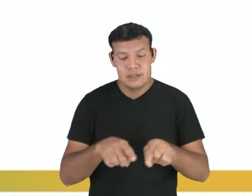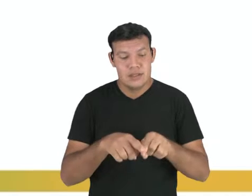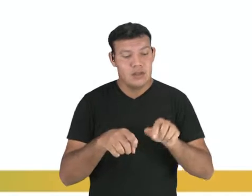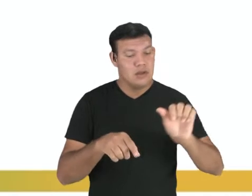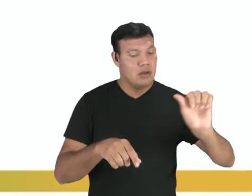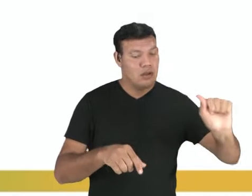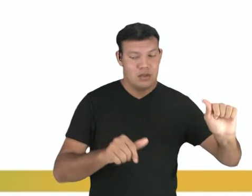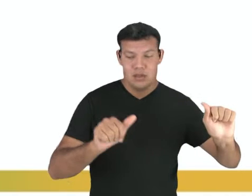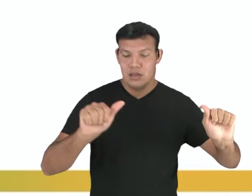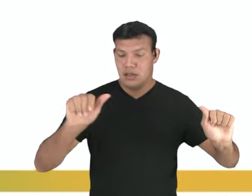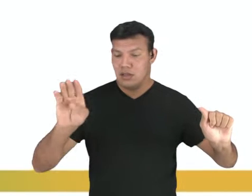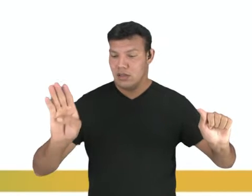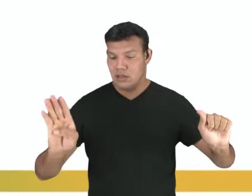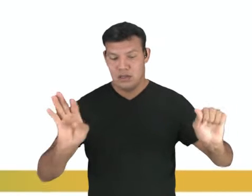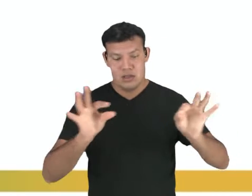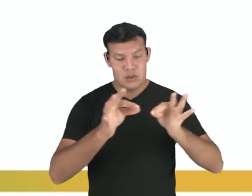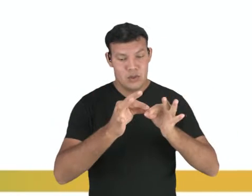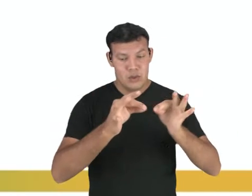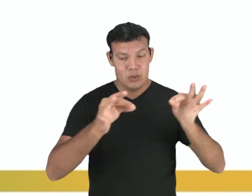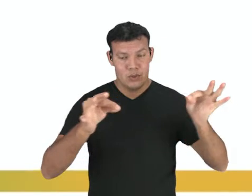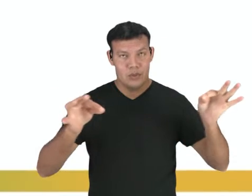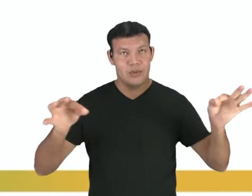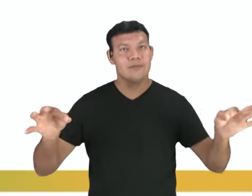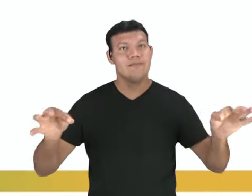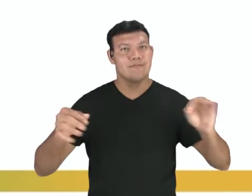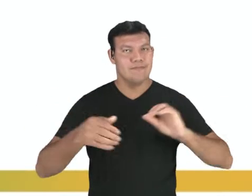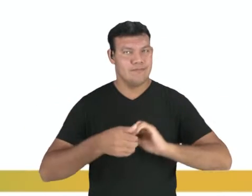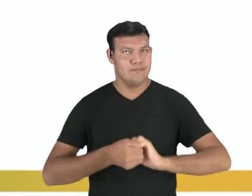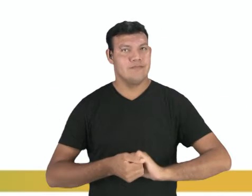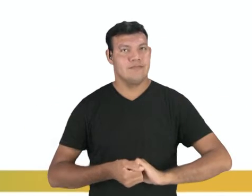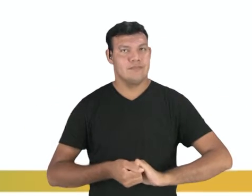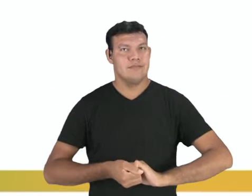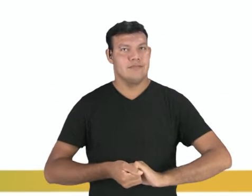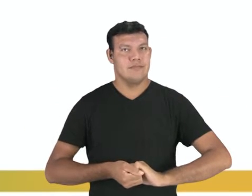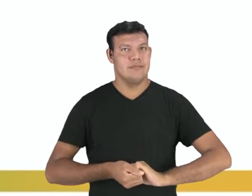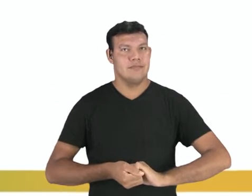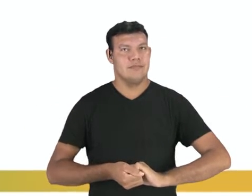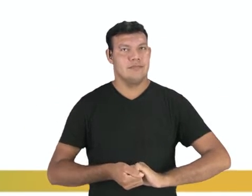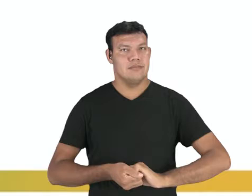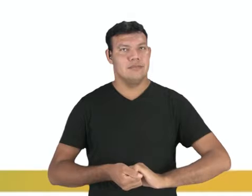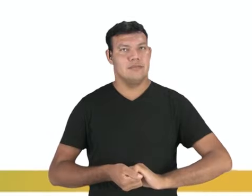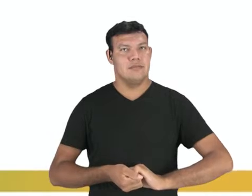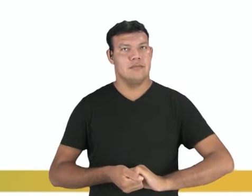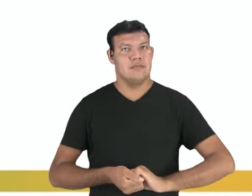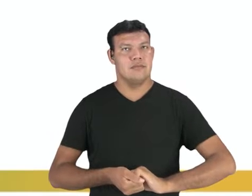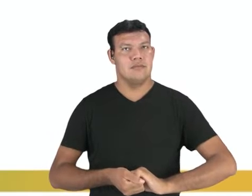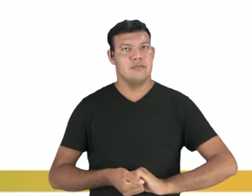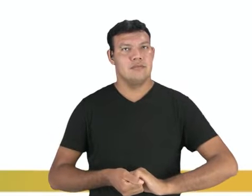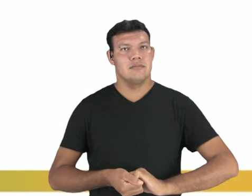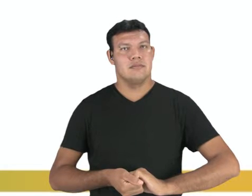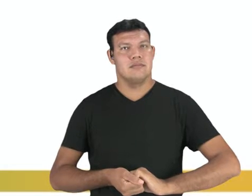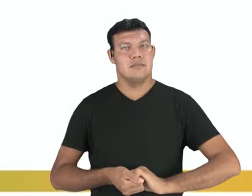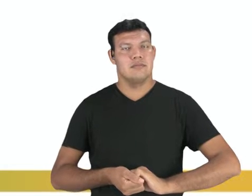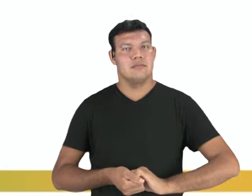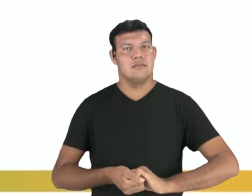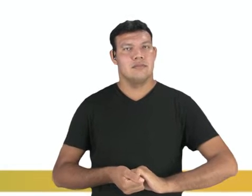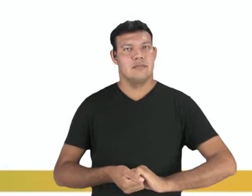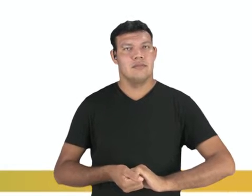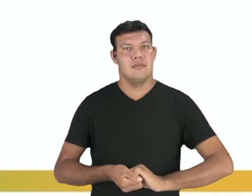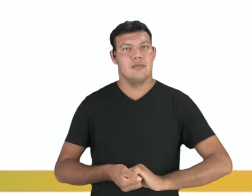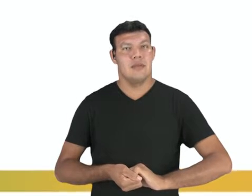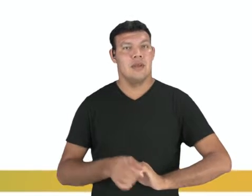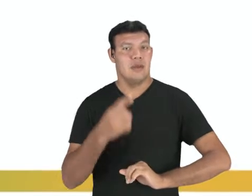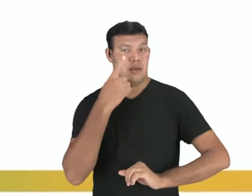distância entre dois pontos tá vendo a medida linear é a distância entre dois pontos tá